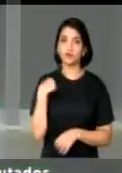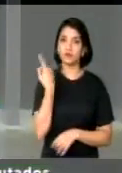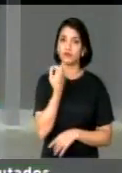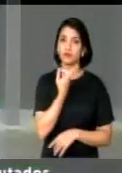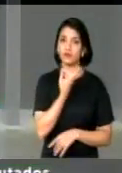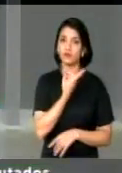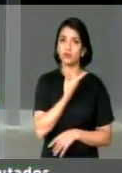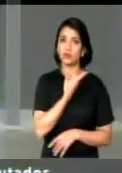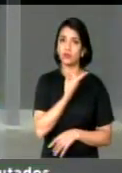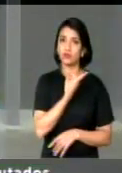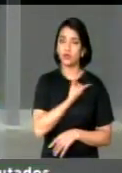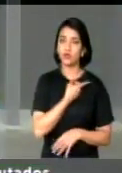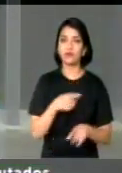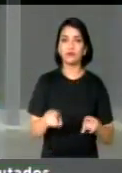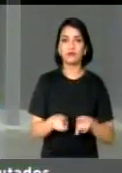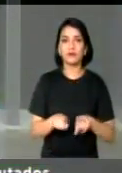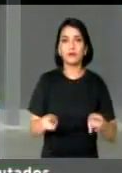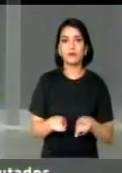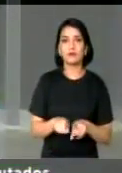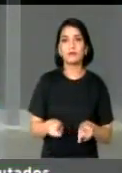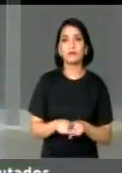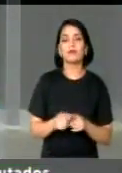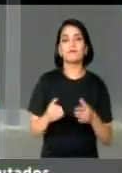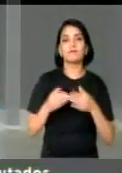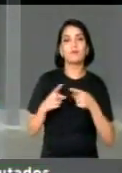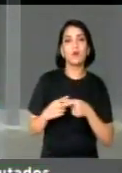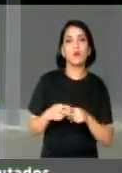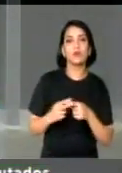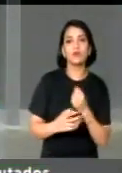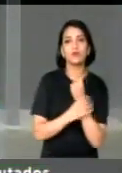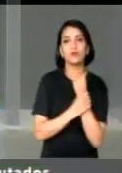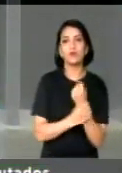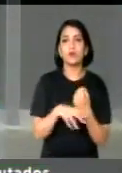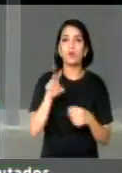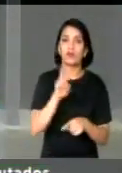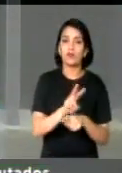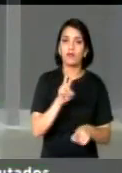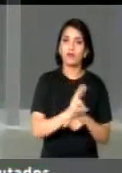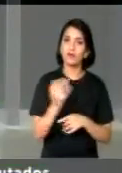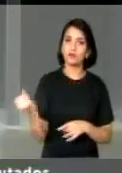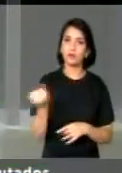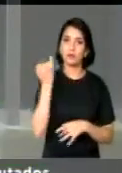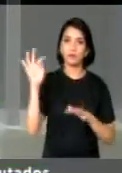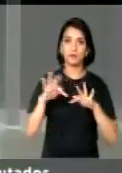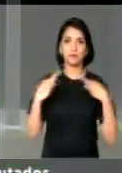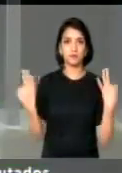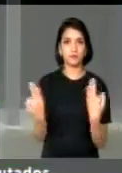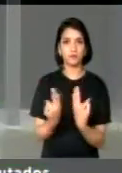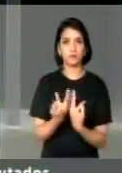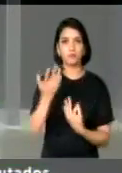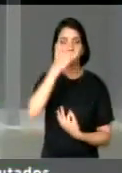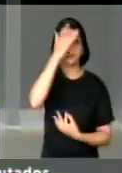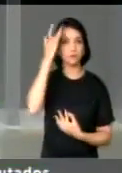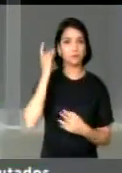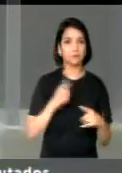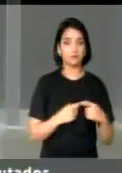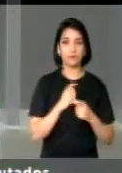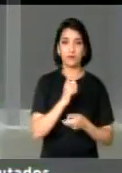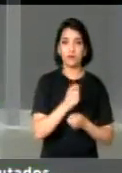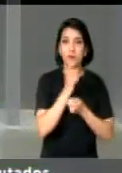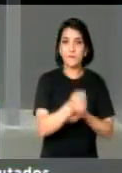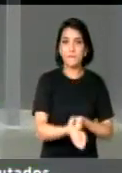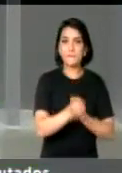suspensão do seguro defeso, importante para as famílias de pescadores e para a preservação da